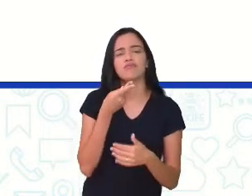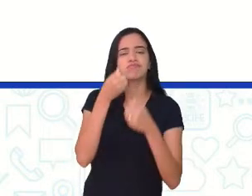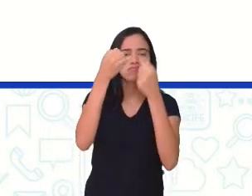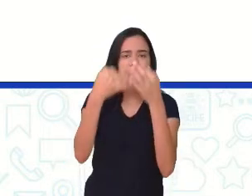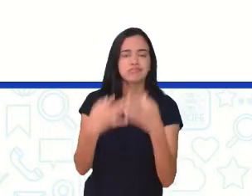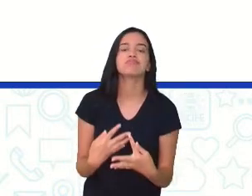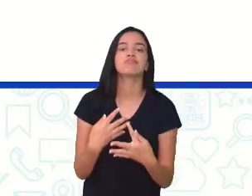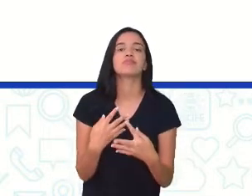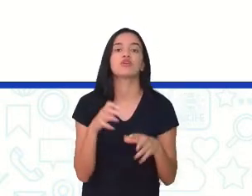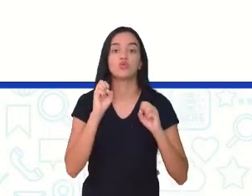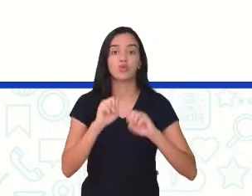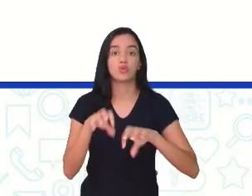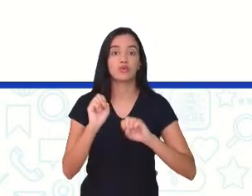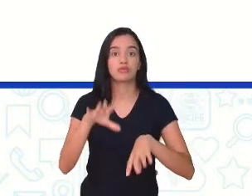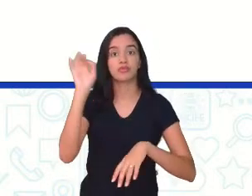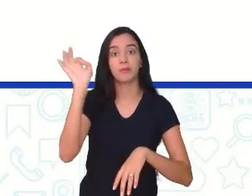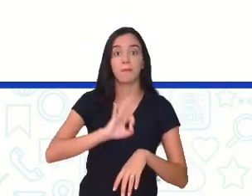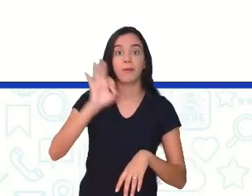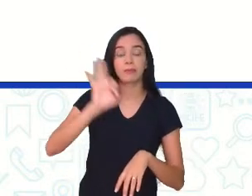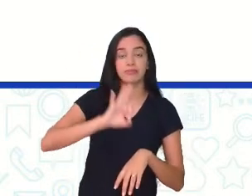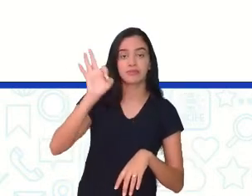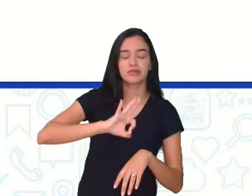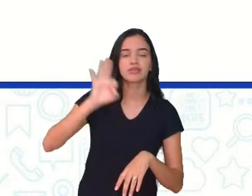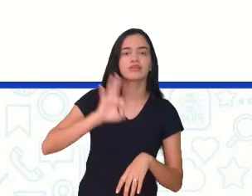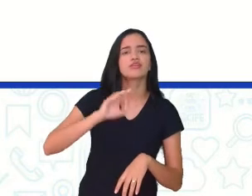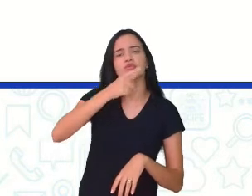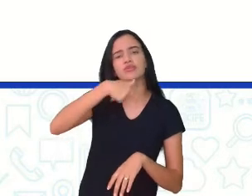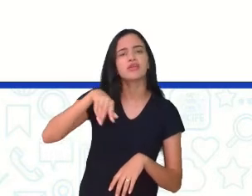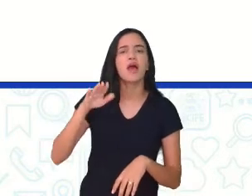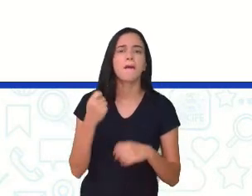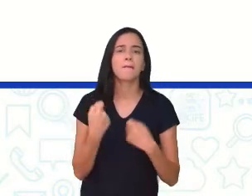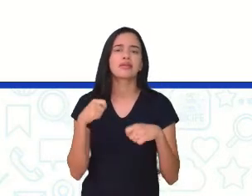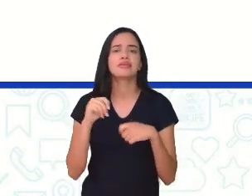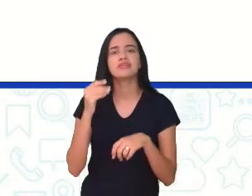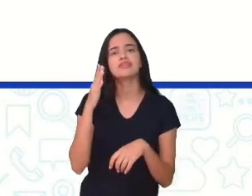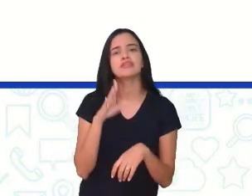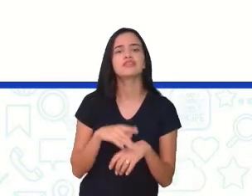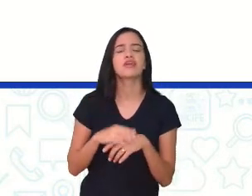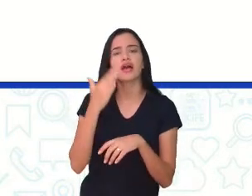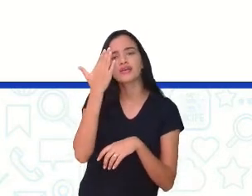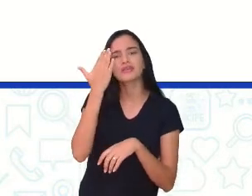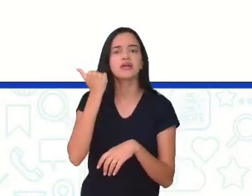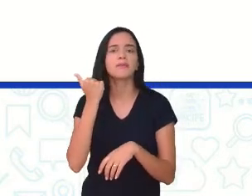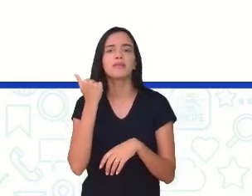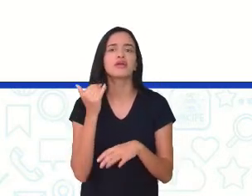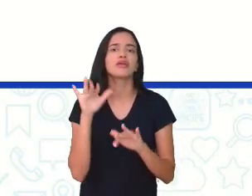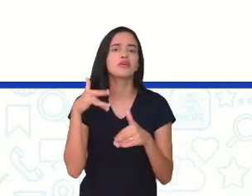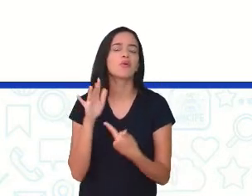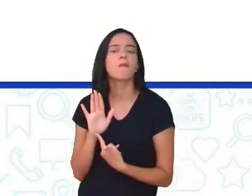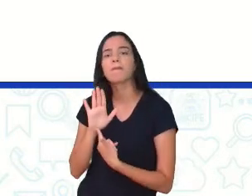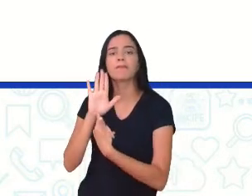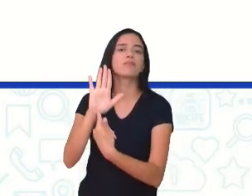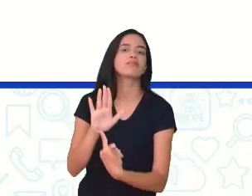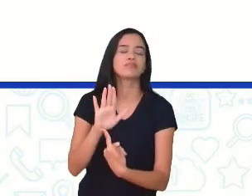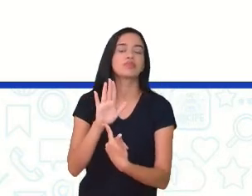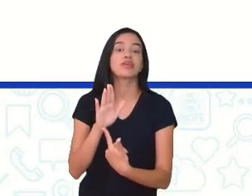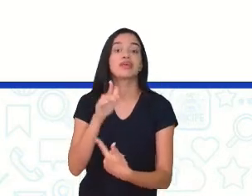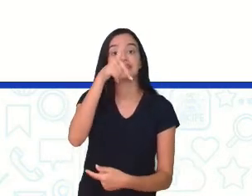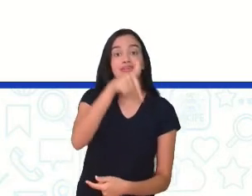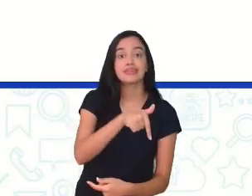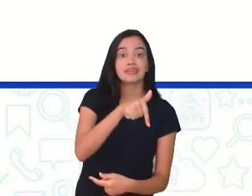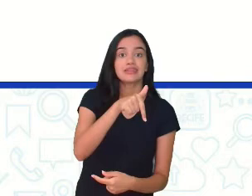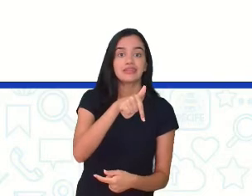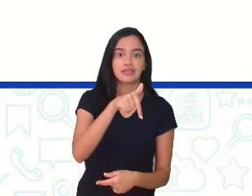do ensino de porcentagem. Então, você precisa ter uma noção, pelo menos, de que quanto representa